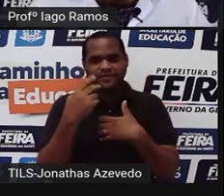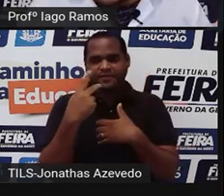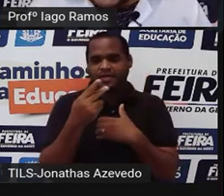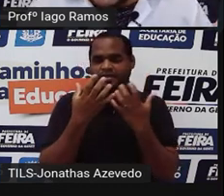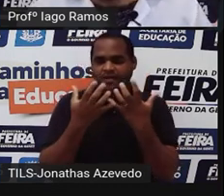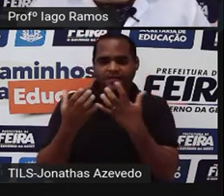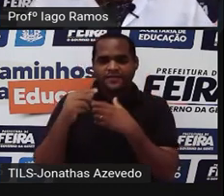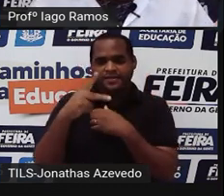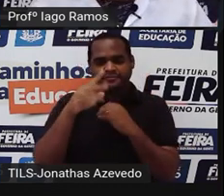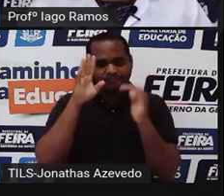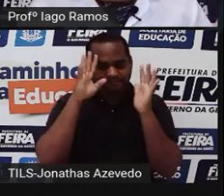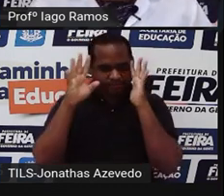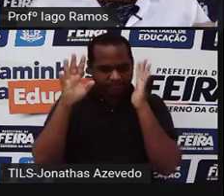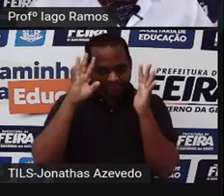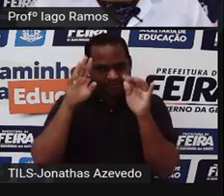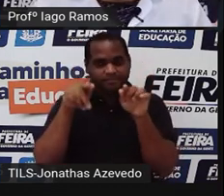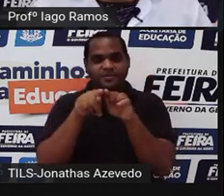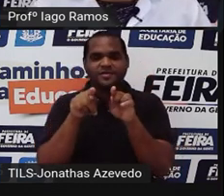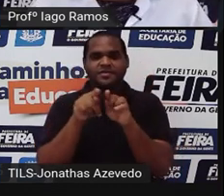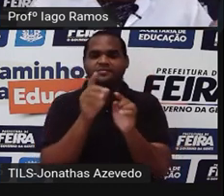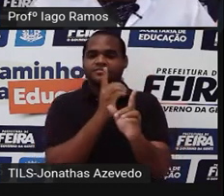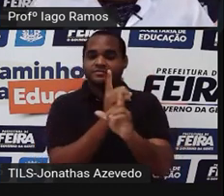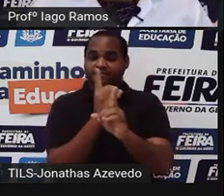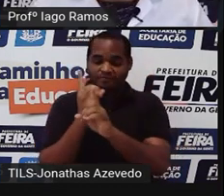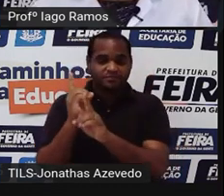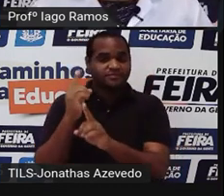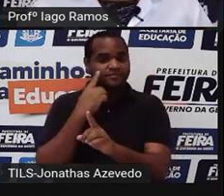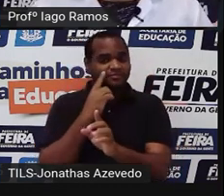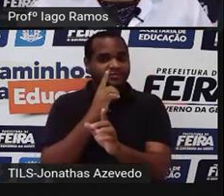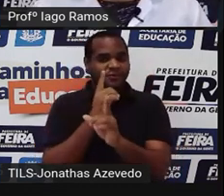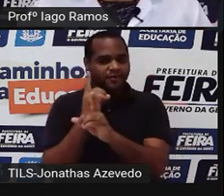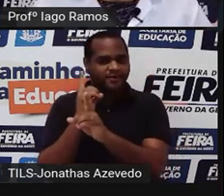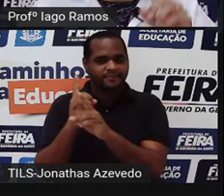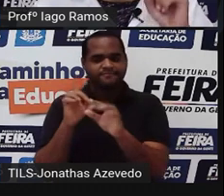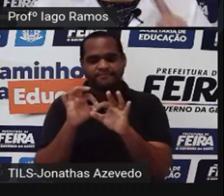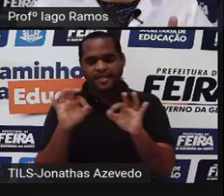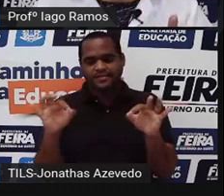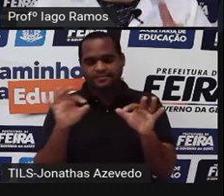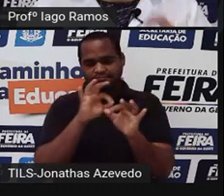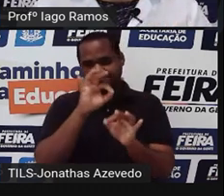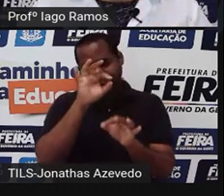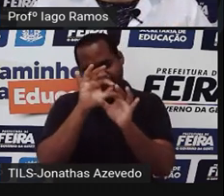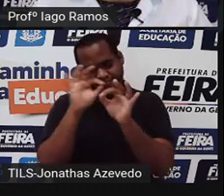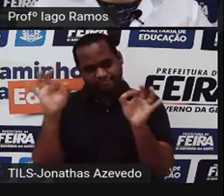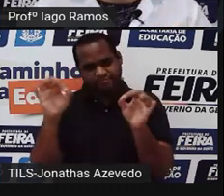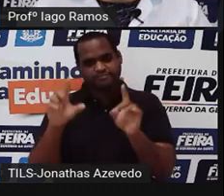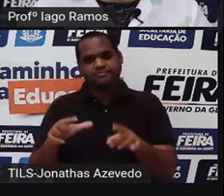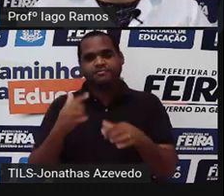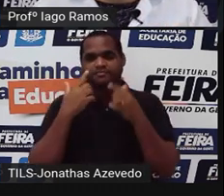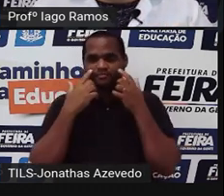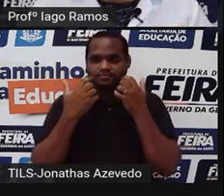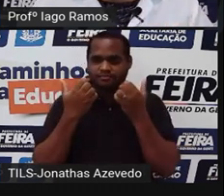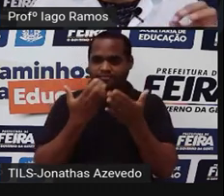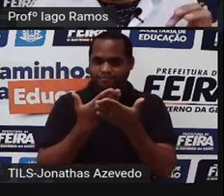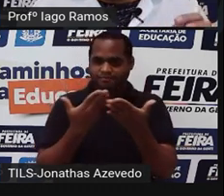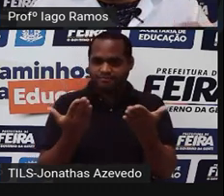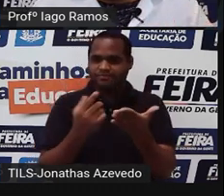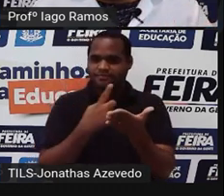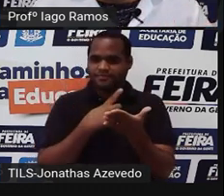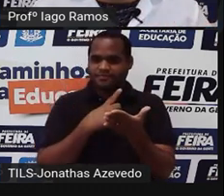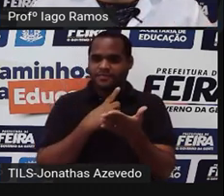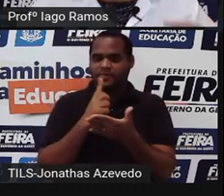você pense e tente encontrar essas medidas, tá bom? Para isso, eu vou deixar aí na tela com você